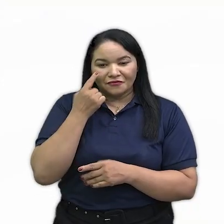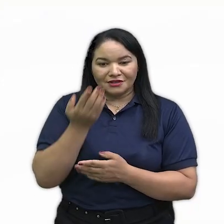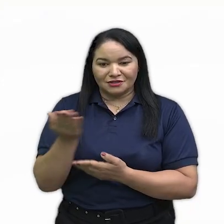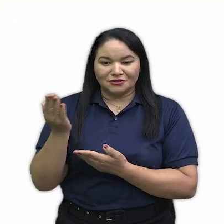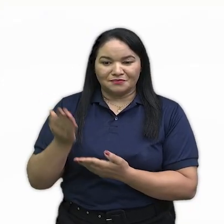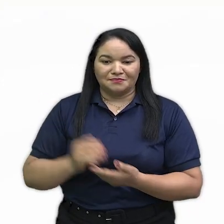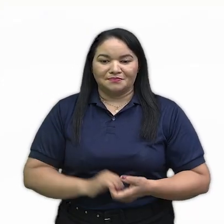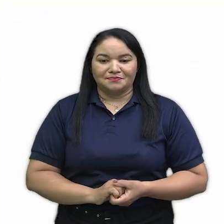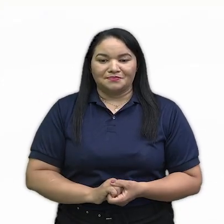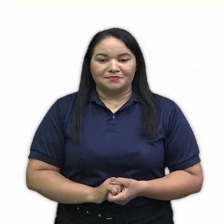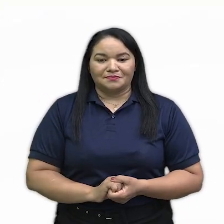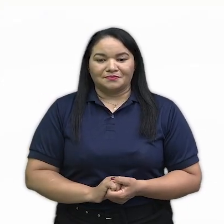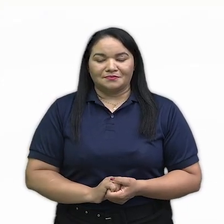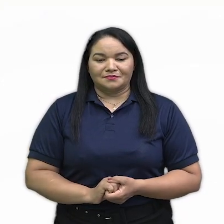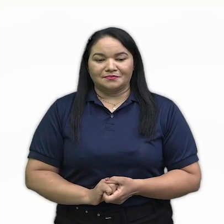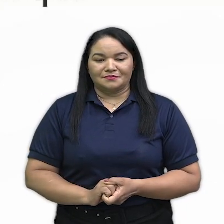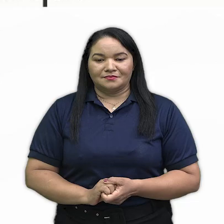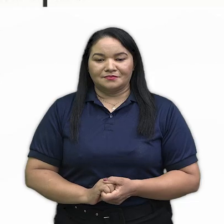cartela.